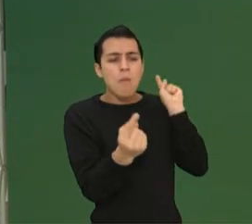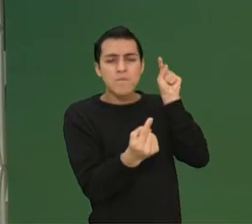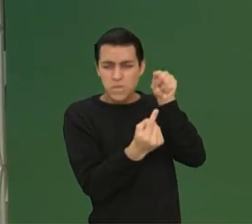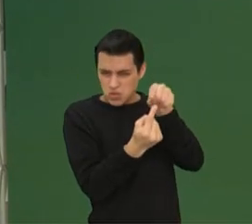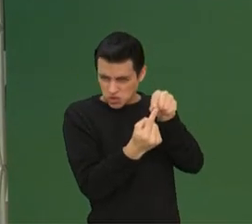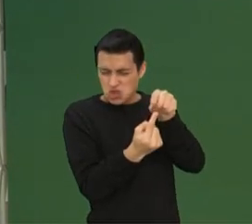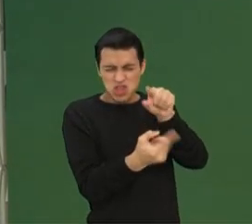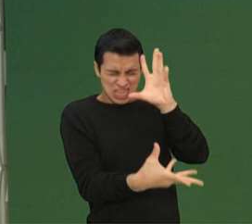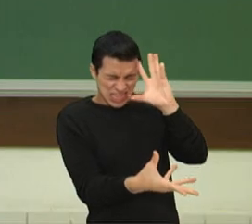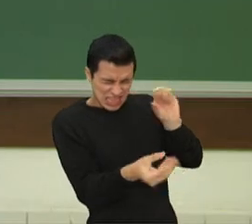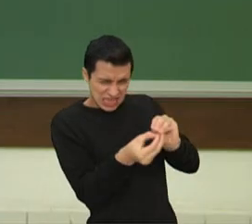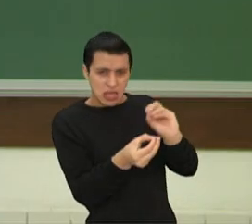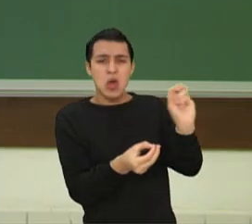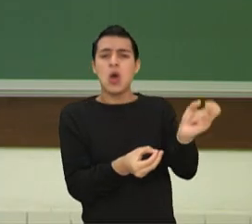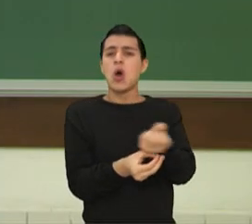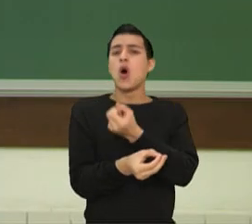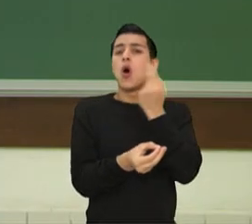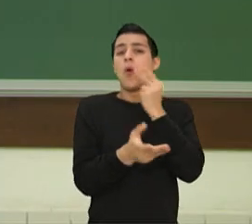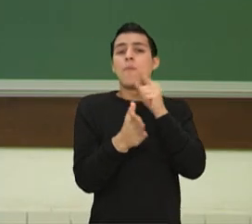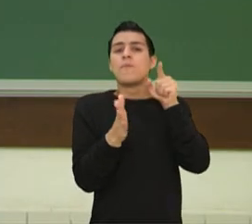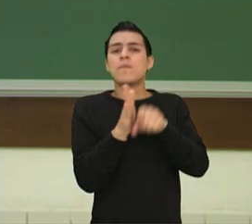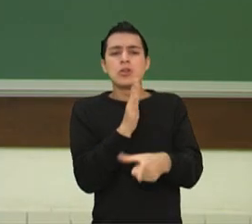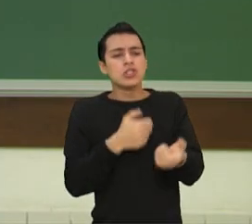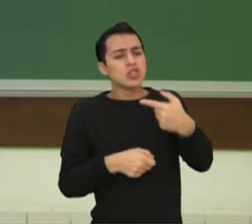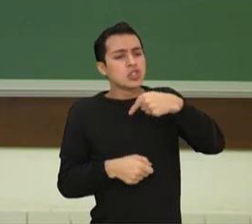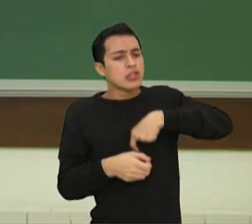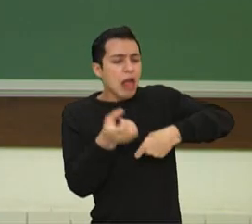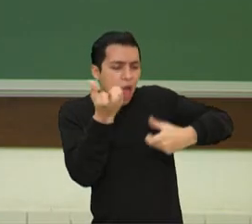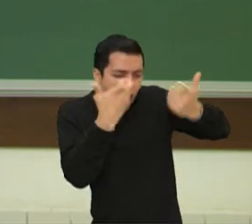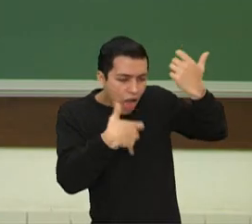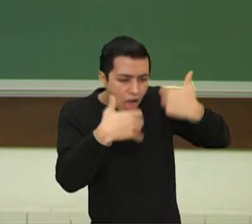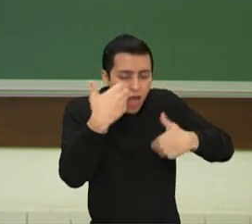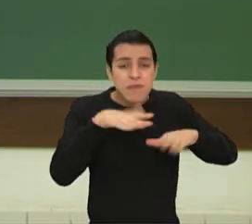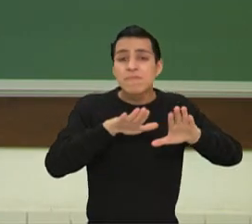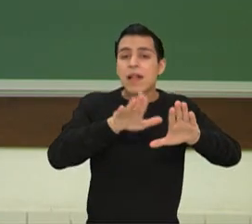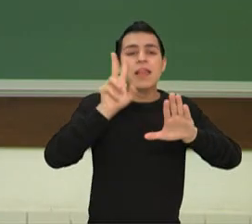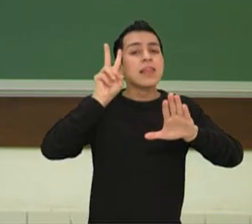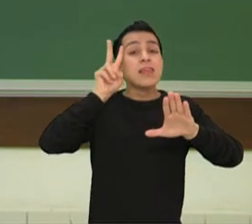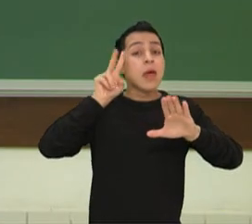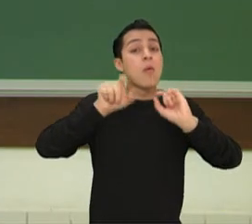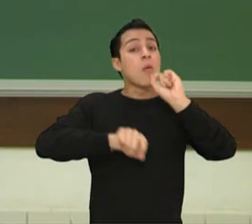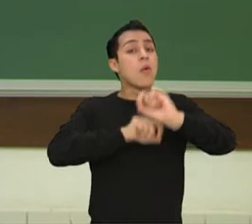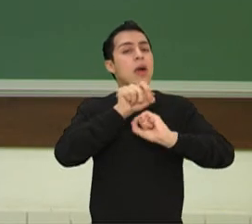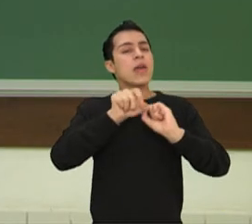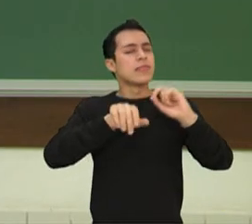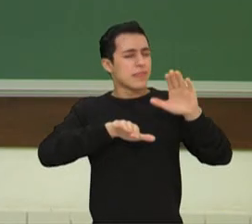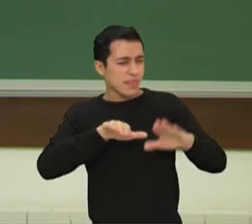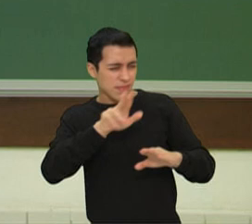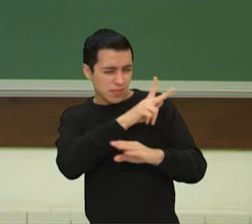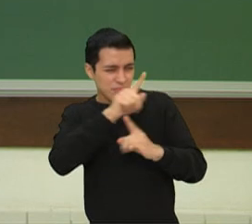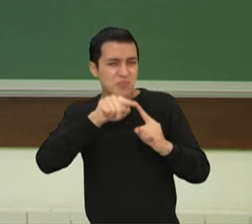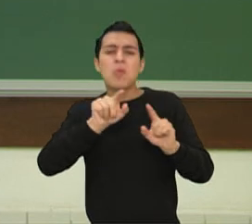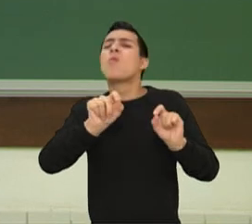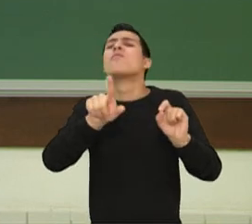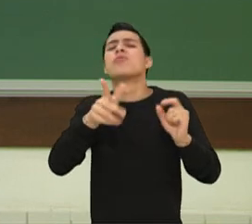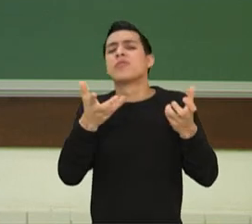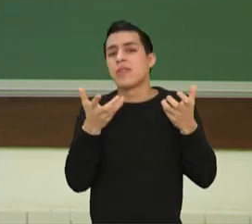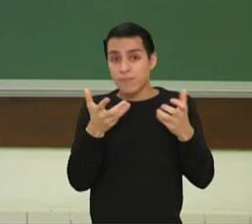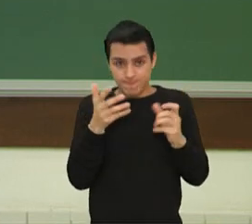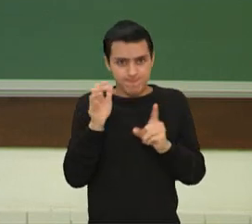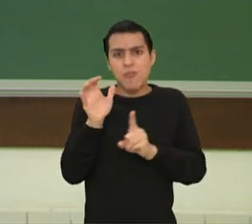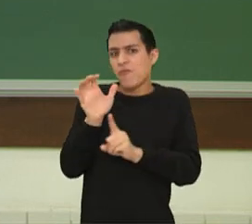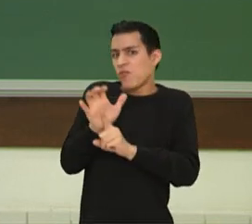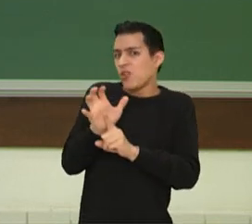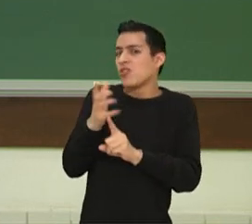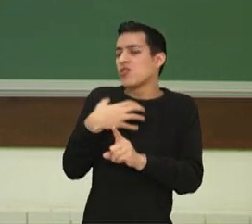objetivas ou perguntas subjetivas. Lembrando, depende do seu objetivo. Isso influencia muito